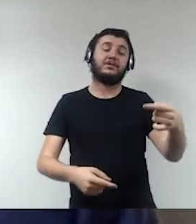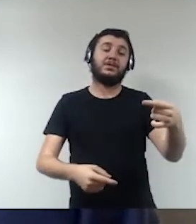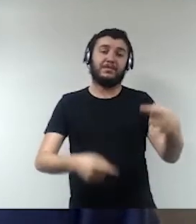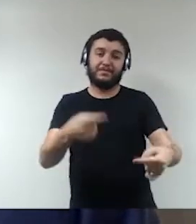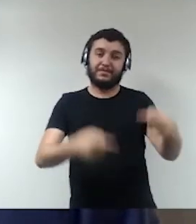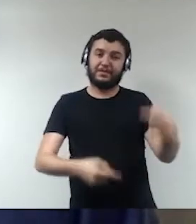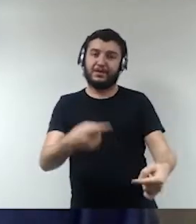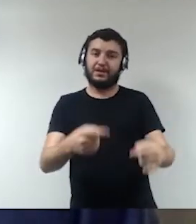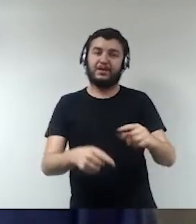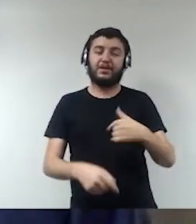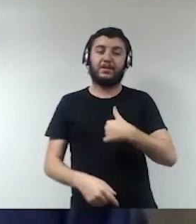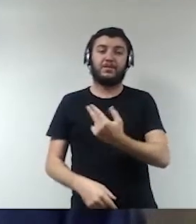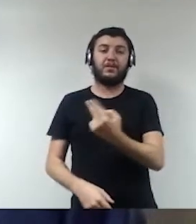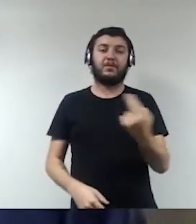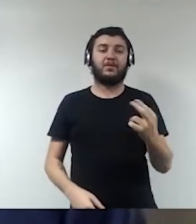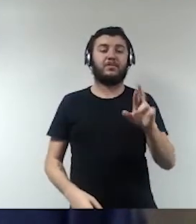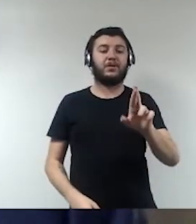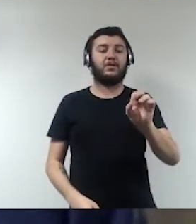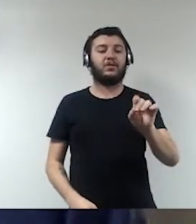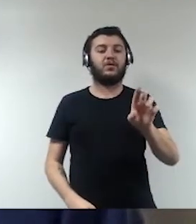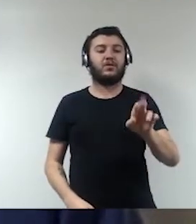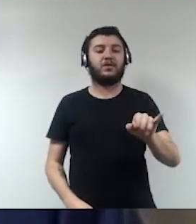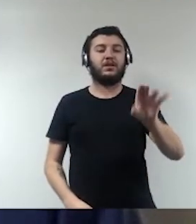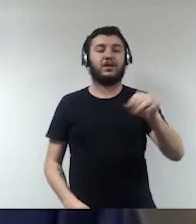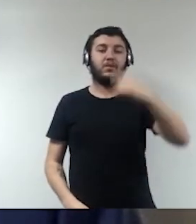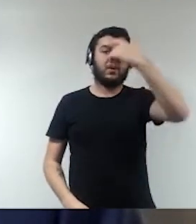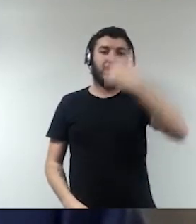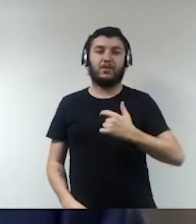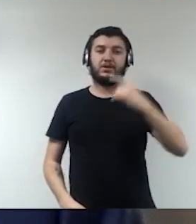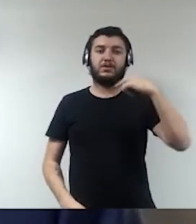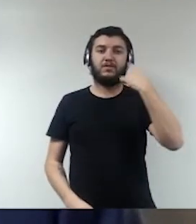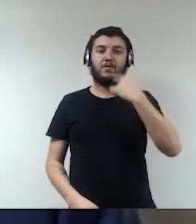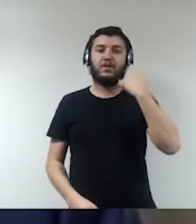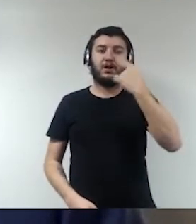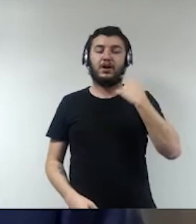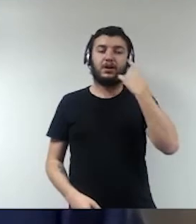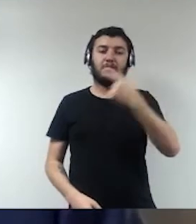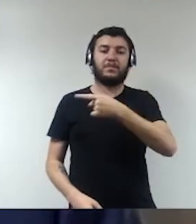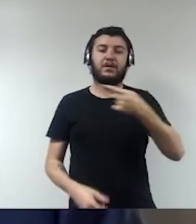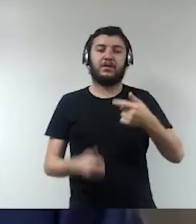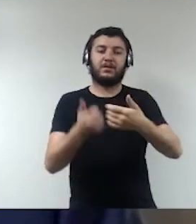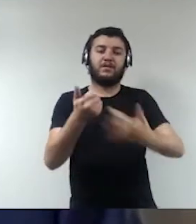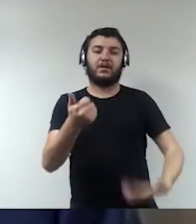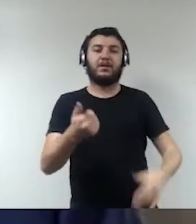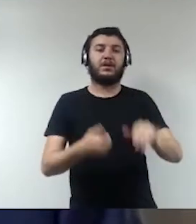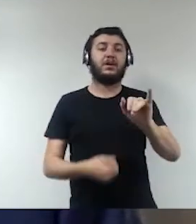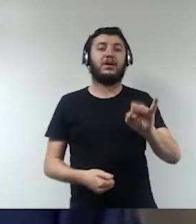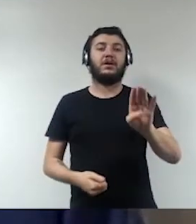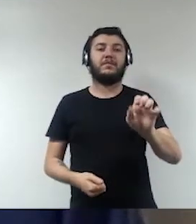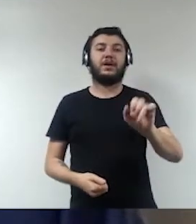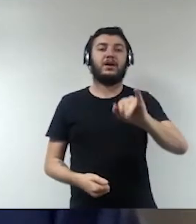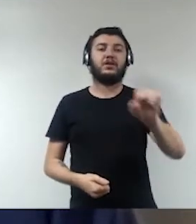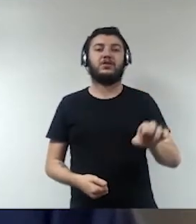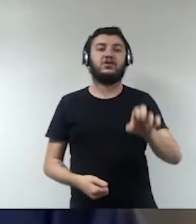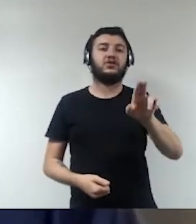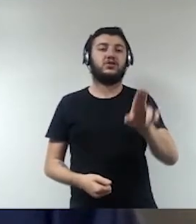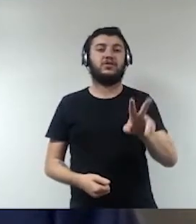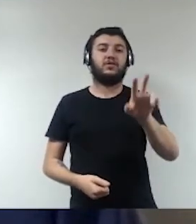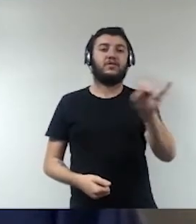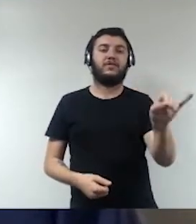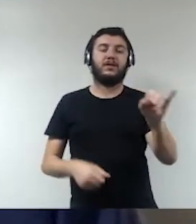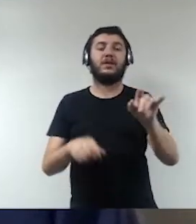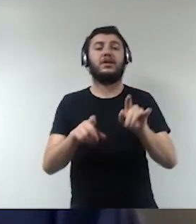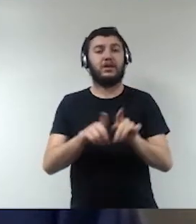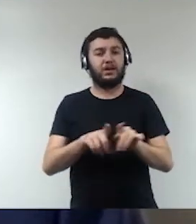Me chamo Rodrigo Carro Beltrão, sou advogado, vice-presidente do IBAJUDE, o Instituto Brasileiro da Insolvência, e presidente